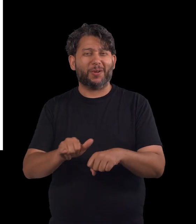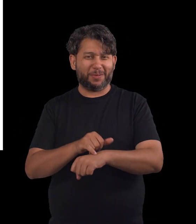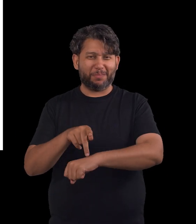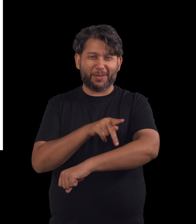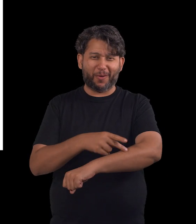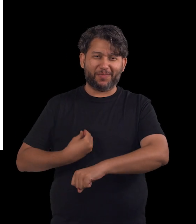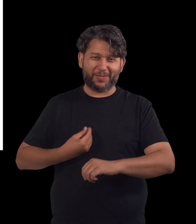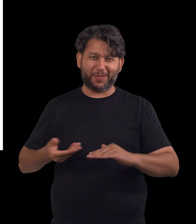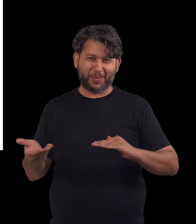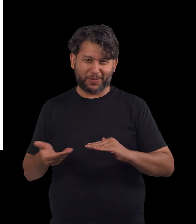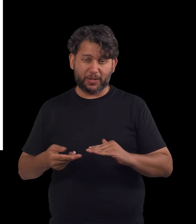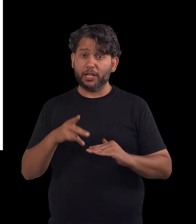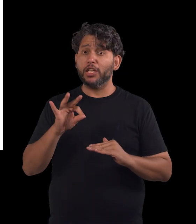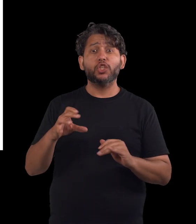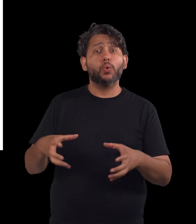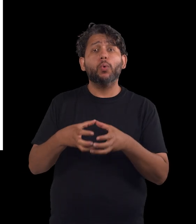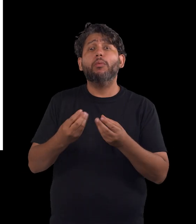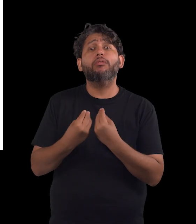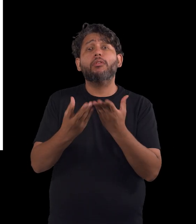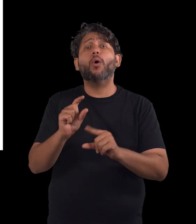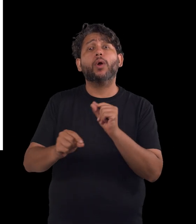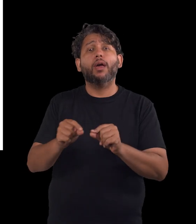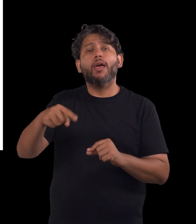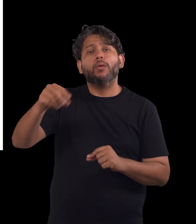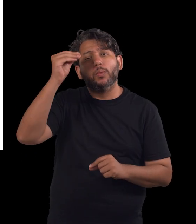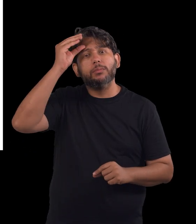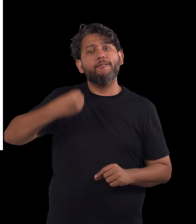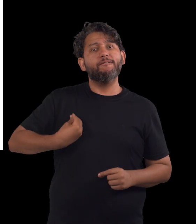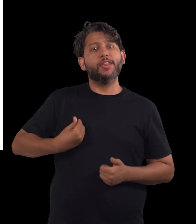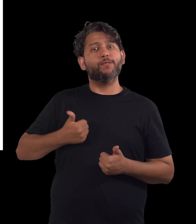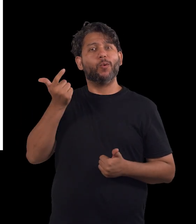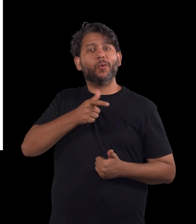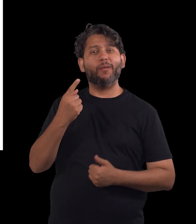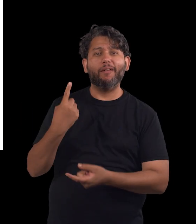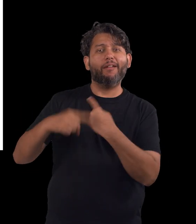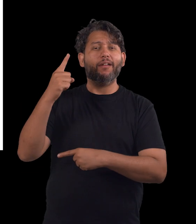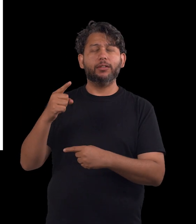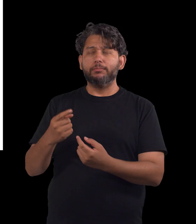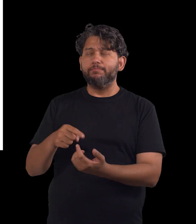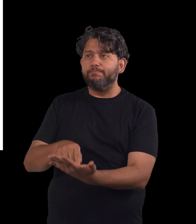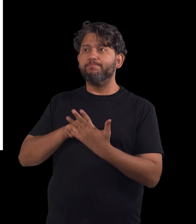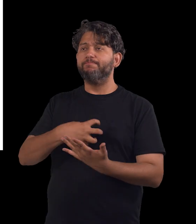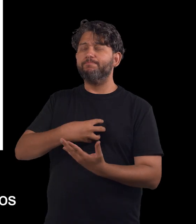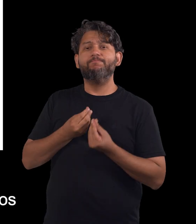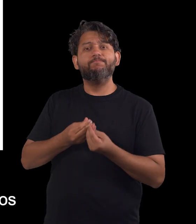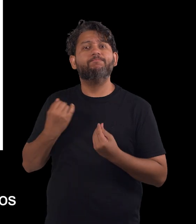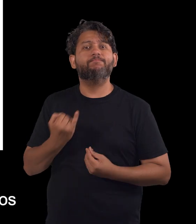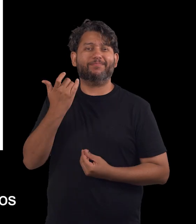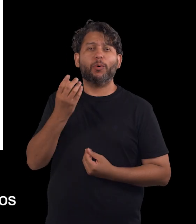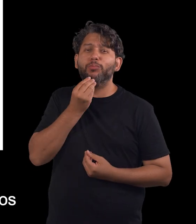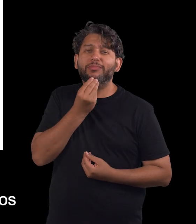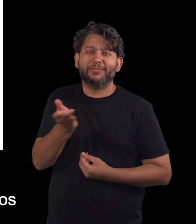pedagógicas contemporâneas, o kit busca tornar o conhecimento mais vivo, concreto e significativo,